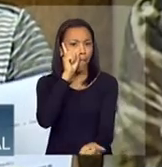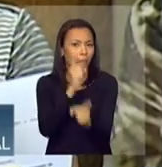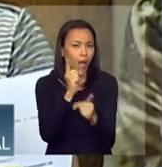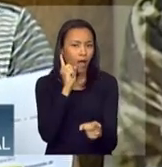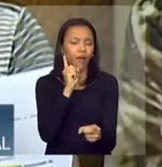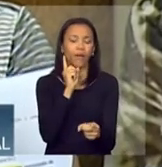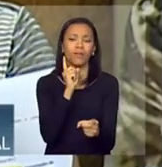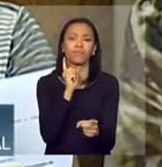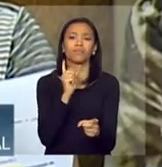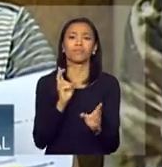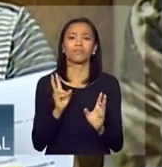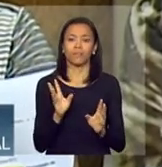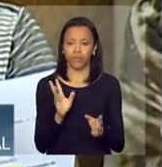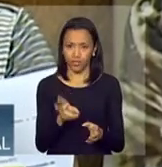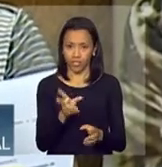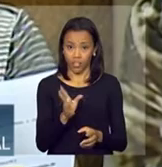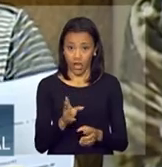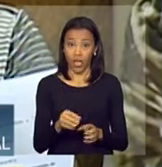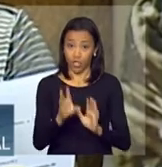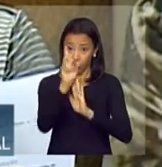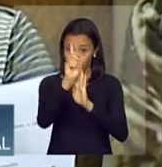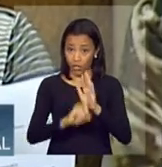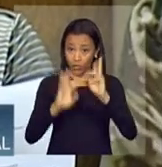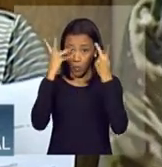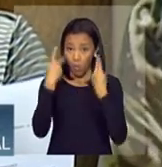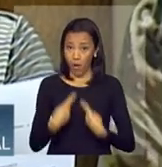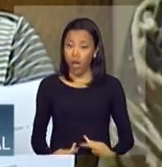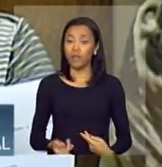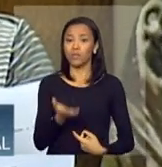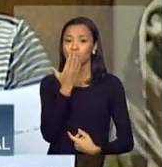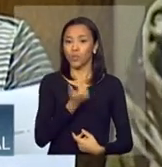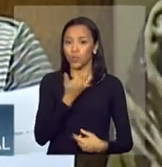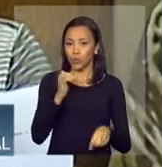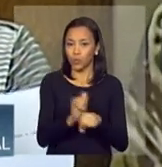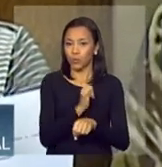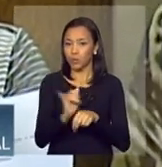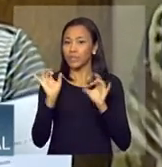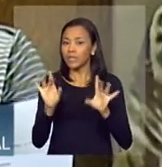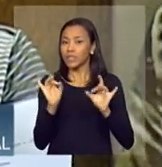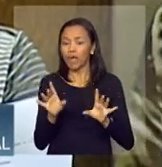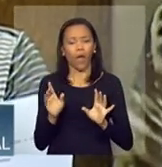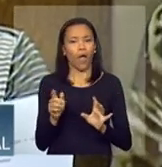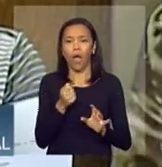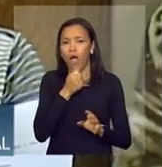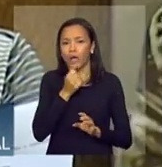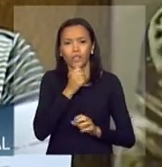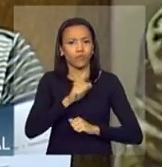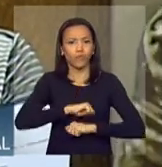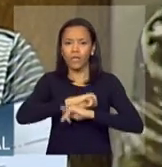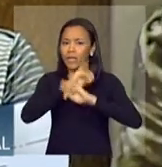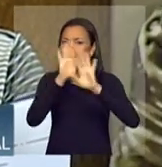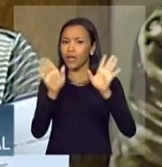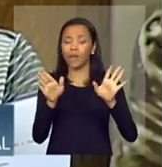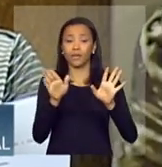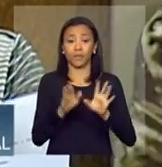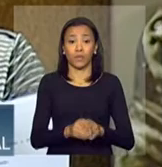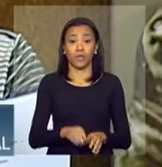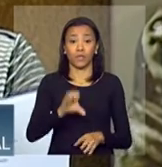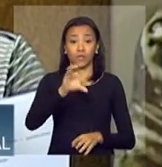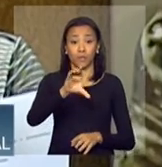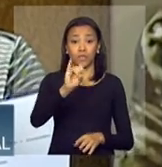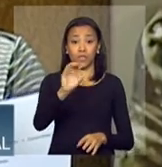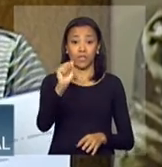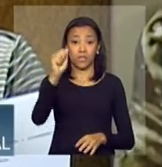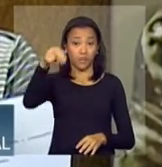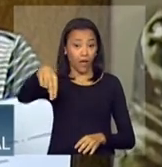da exigibilidade do direito humano à alimentação adequada não está claramente definida no SISAM. Poderia